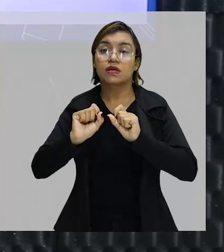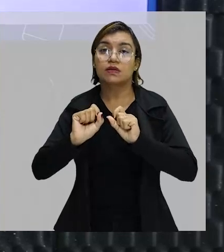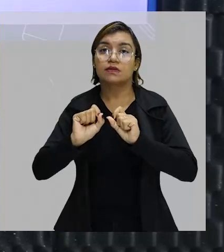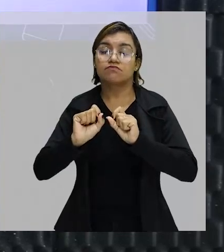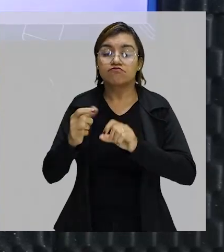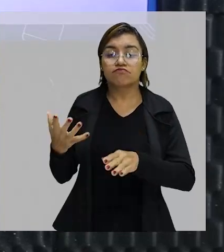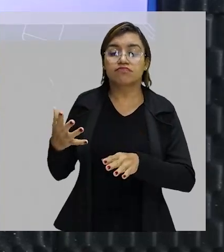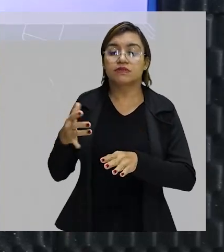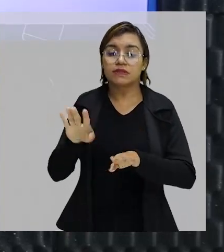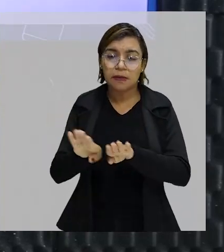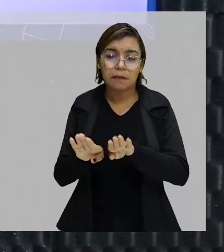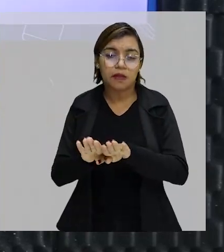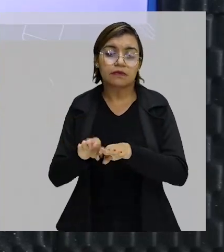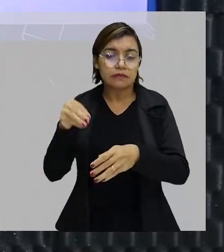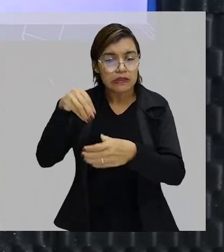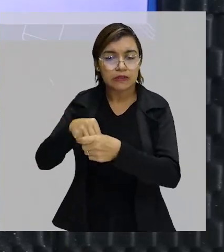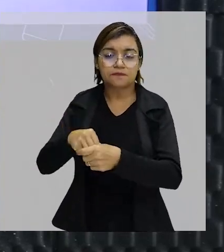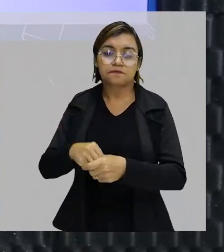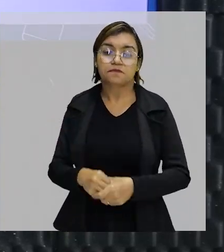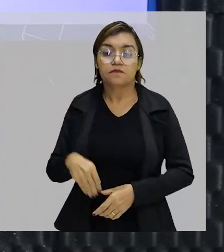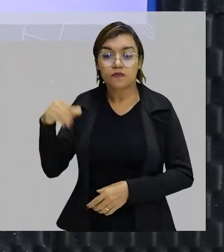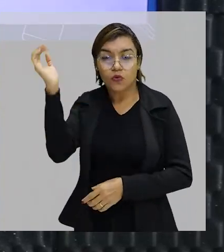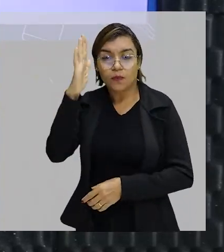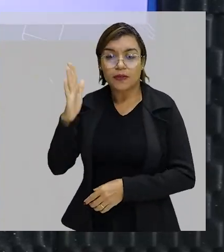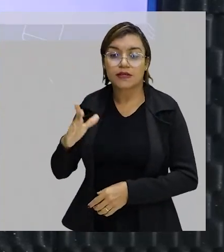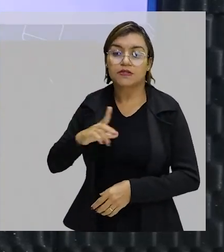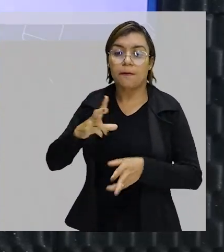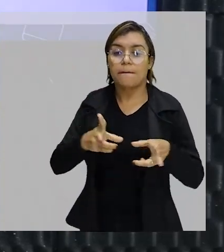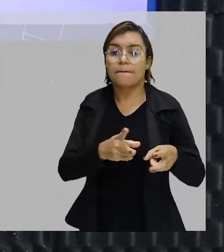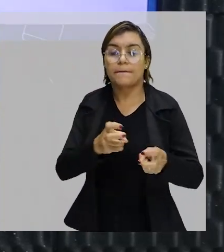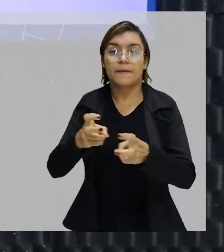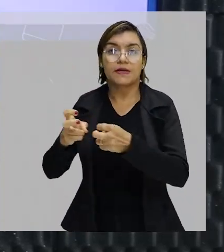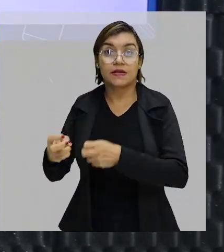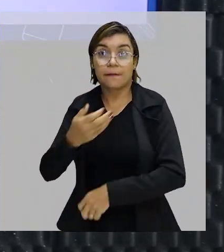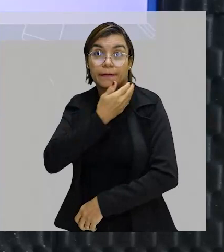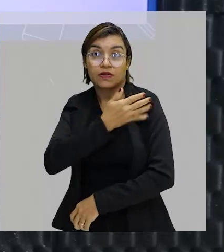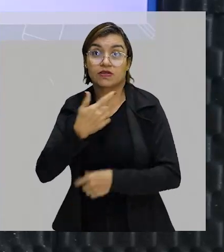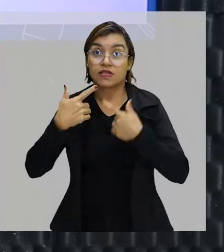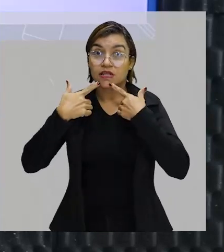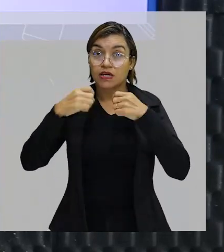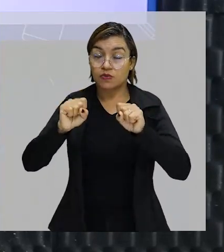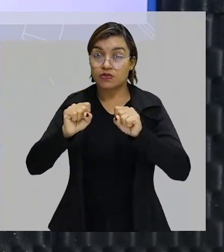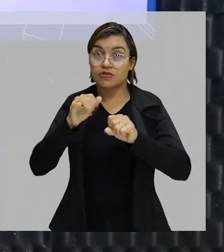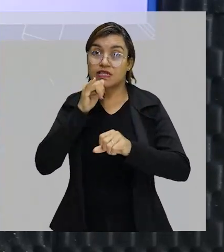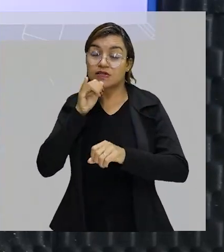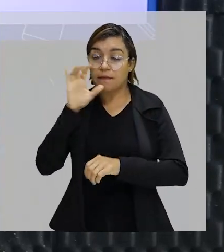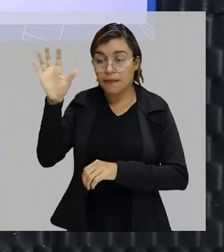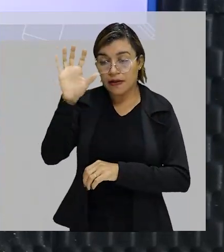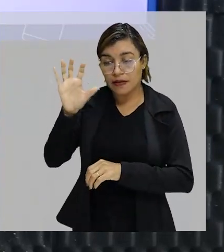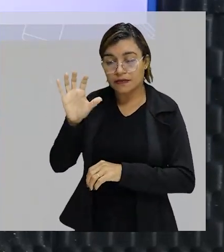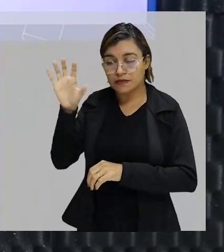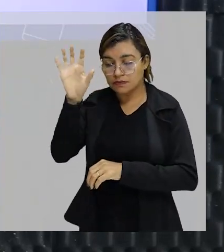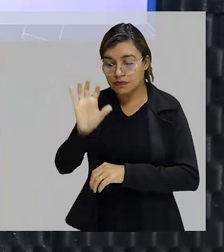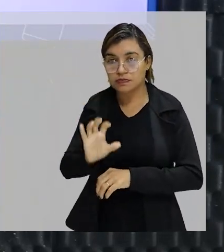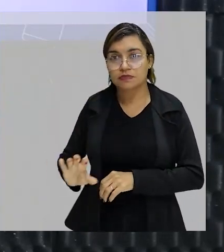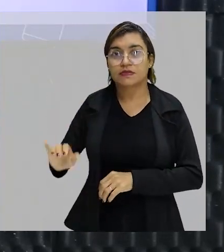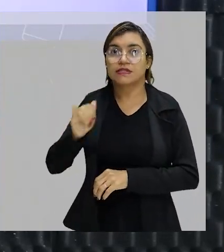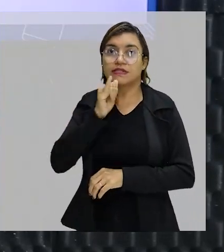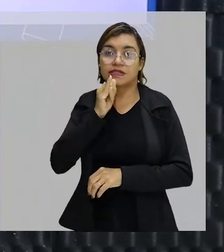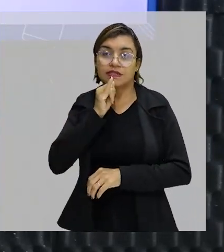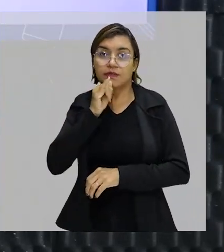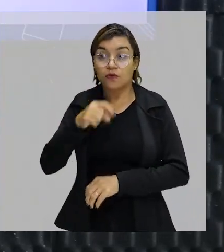incluído. No Brasil, nota-se a existência do preconceito linguístico contra pessoas de uma determinada região do país, por exemplo,